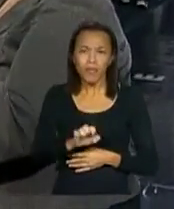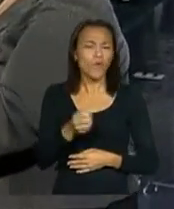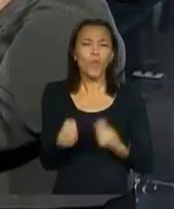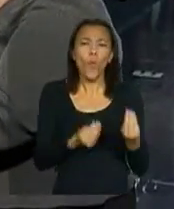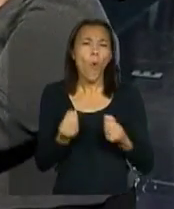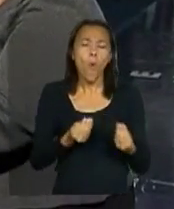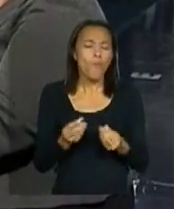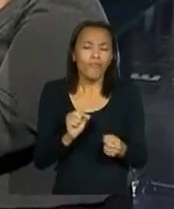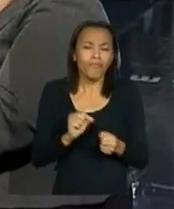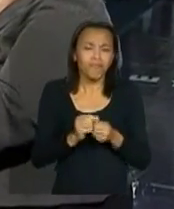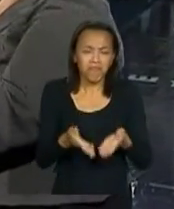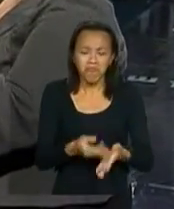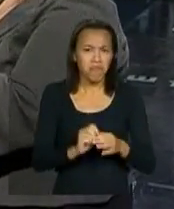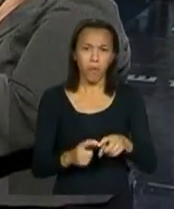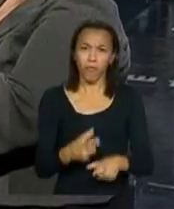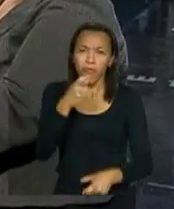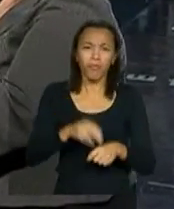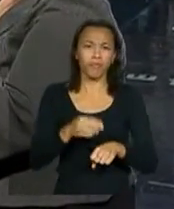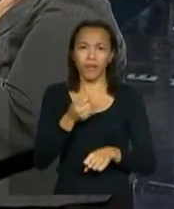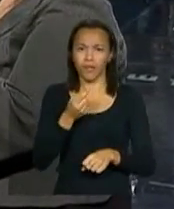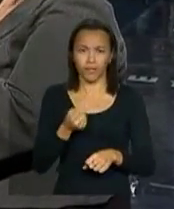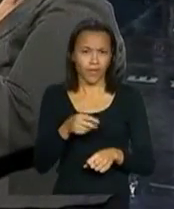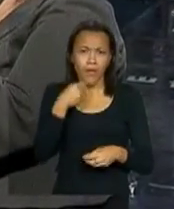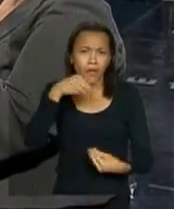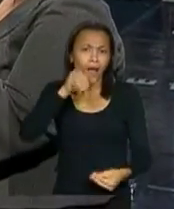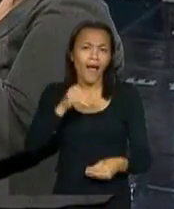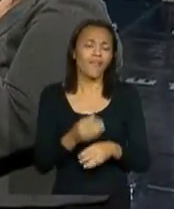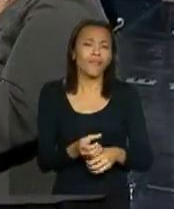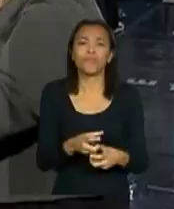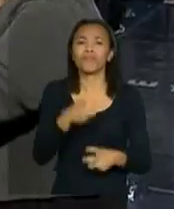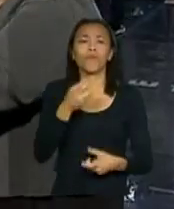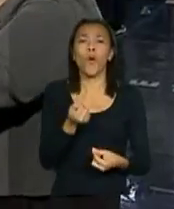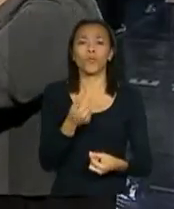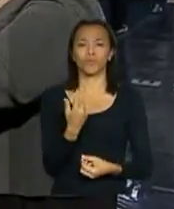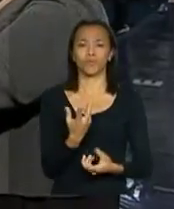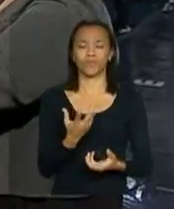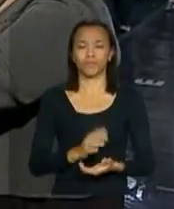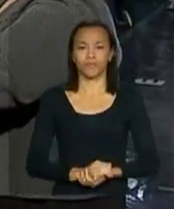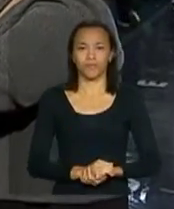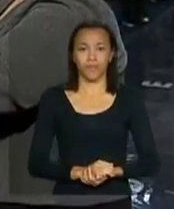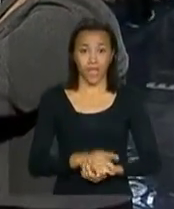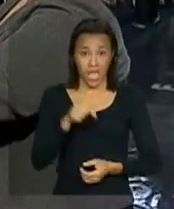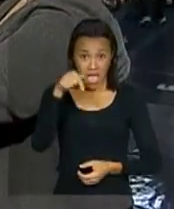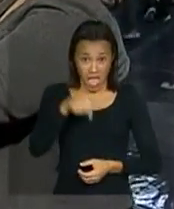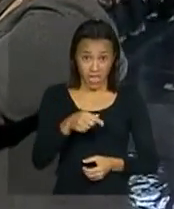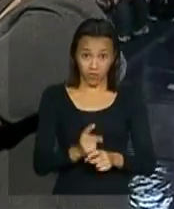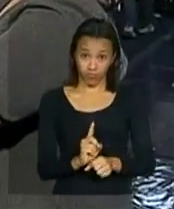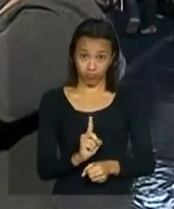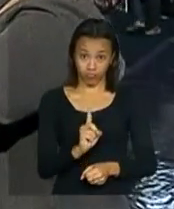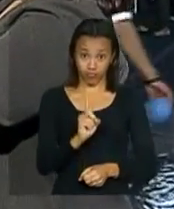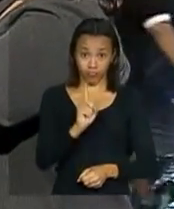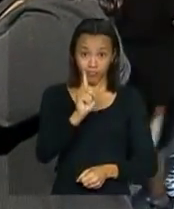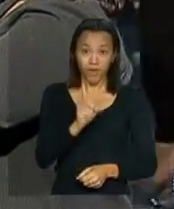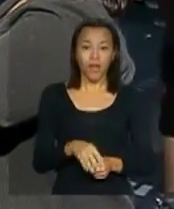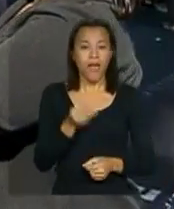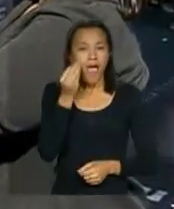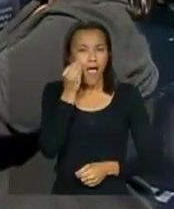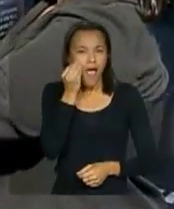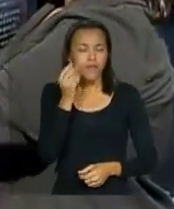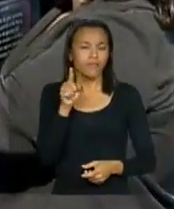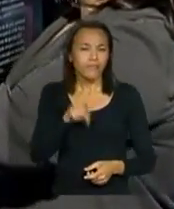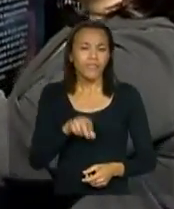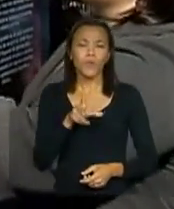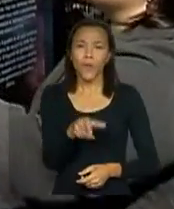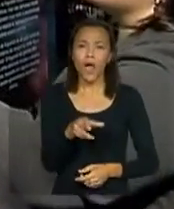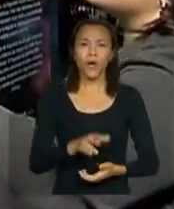professor, como é que funciona esse foguete com garrafa PET, essa garrafa de refrigerante de 2 litros? Esse foguete ele funciona com o mesmo princípio de